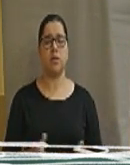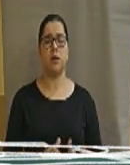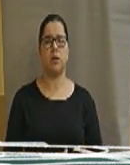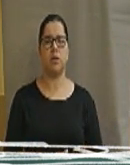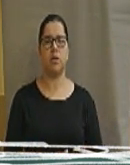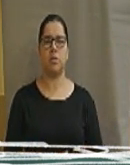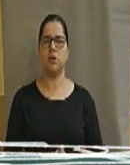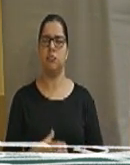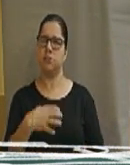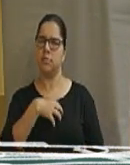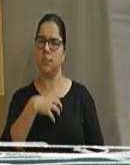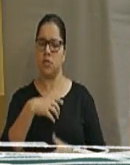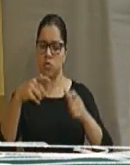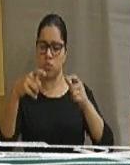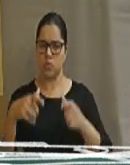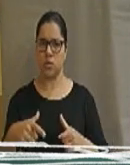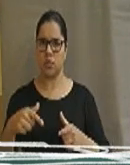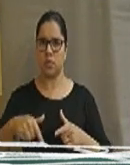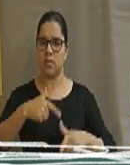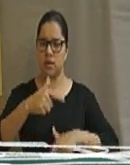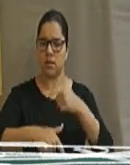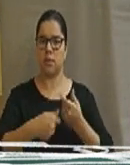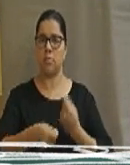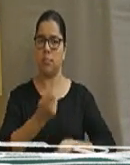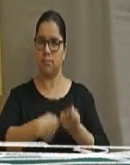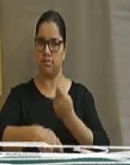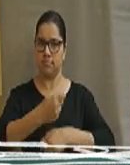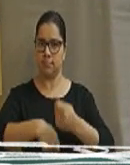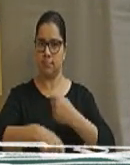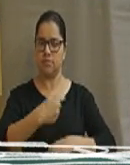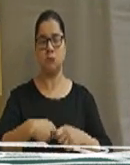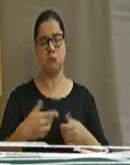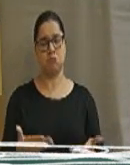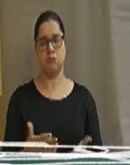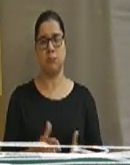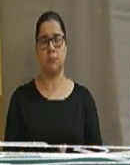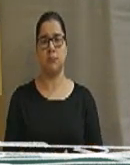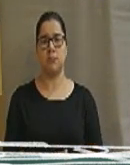nesses locais estratégicos da administração, a gente acaba